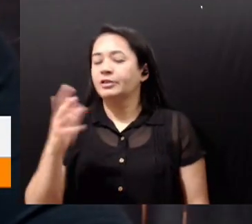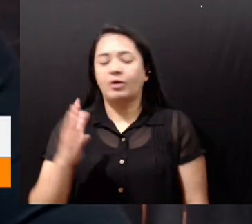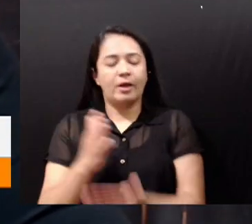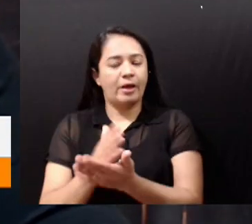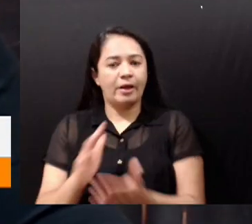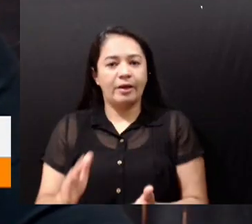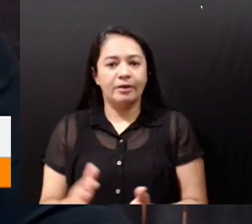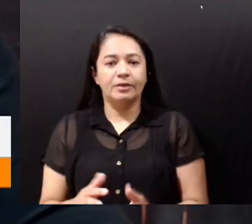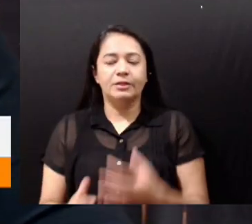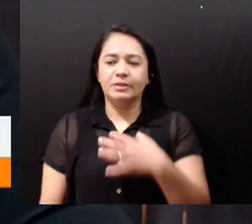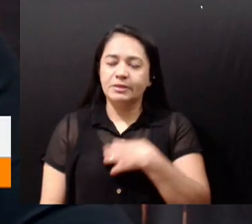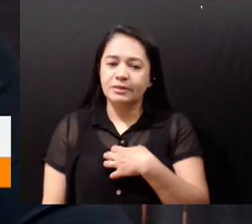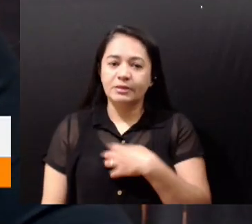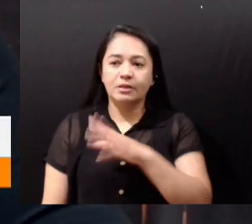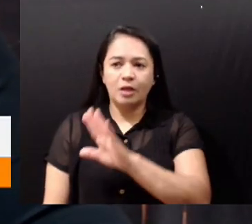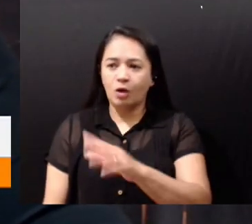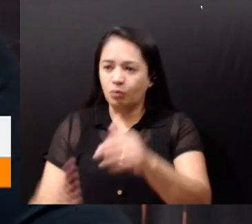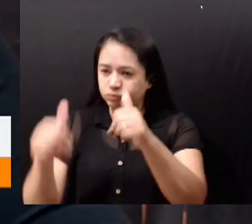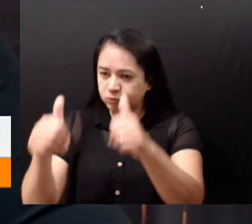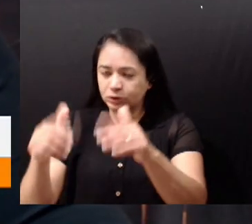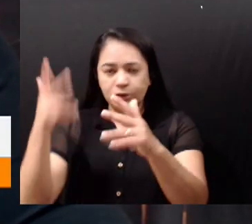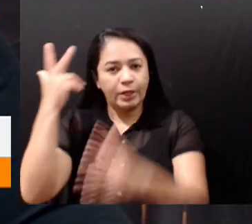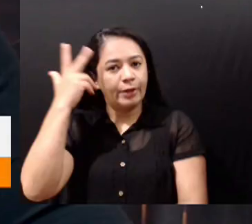sabe? Não, tudo isso faz parte do